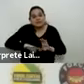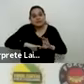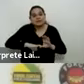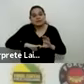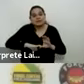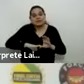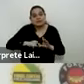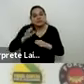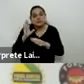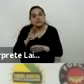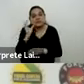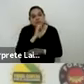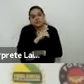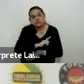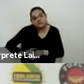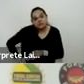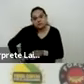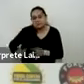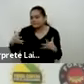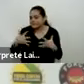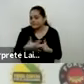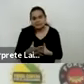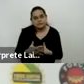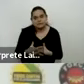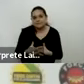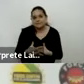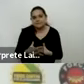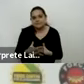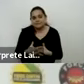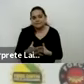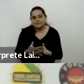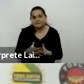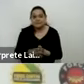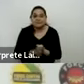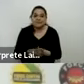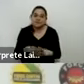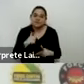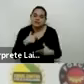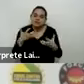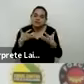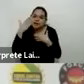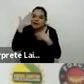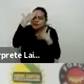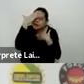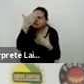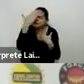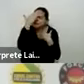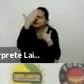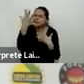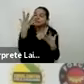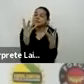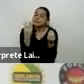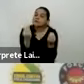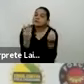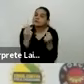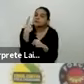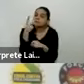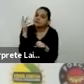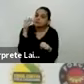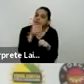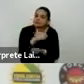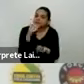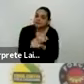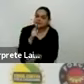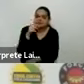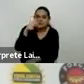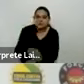governo. É muito complicado. Marcos, eu quero agradecer muito, muito sua participação aqui, sabe? Como sempre,